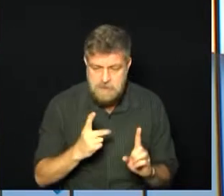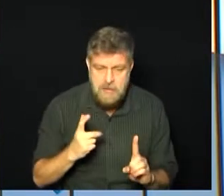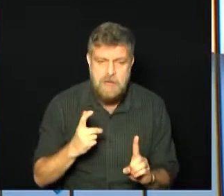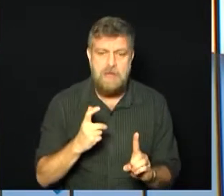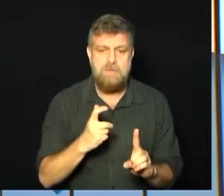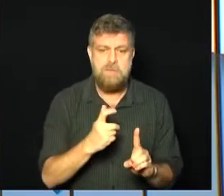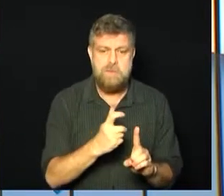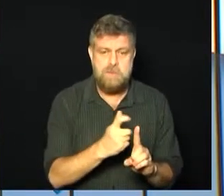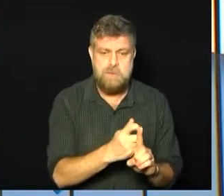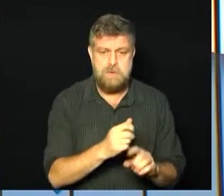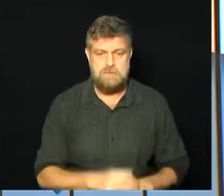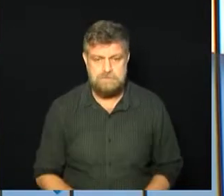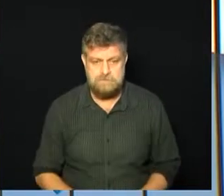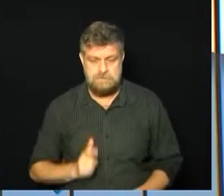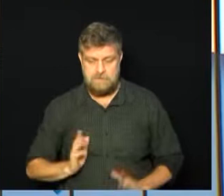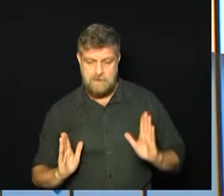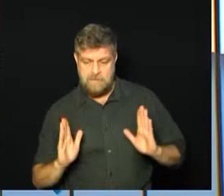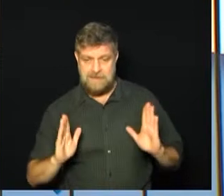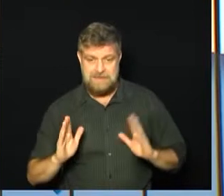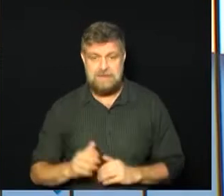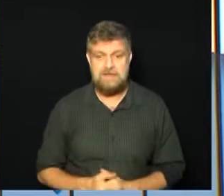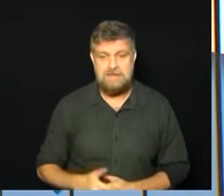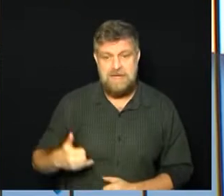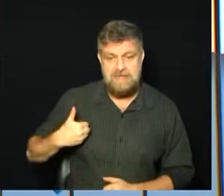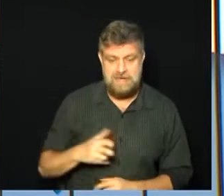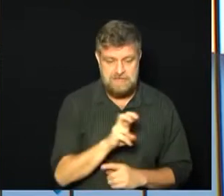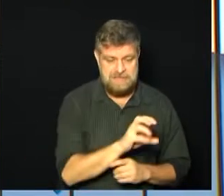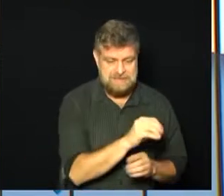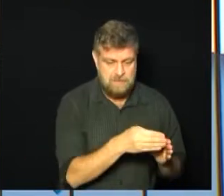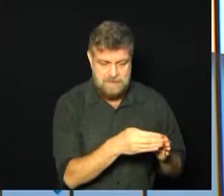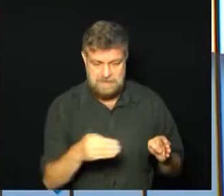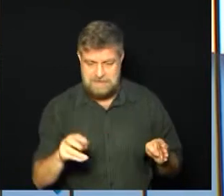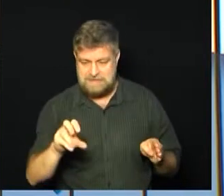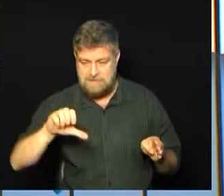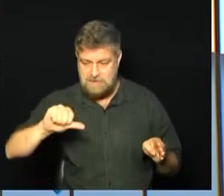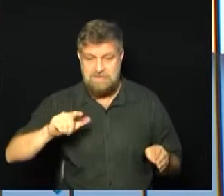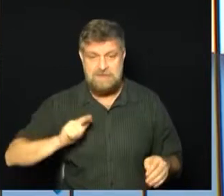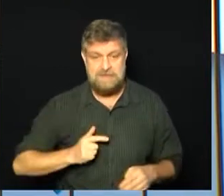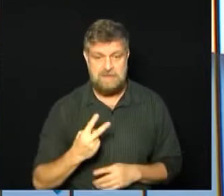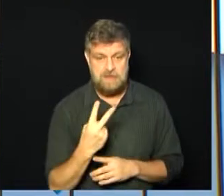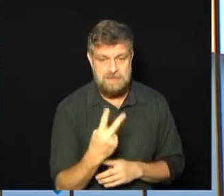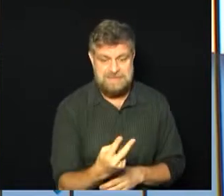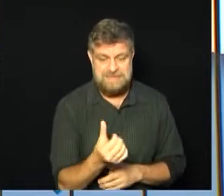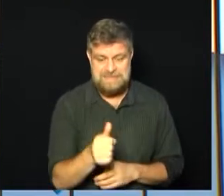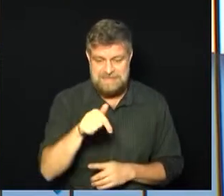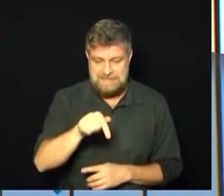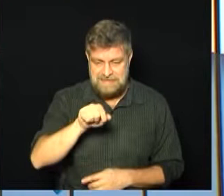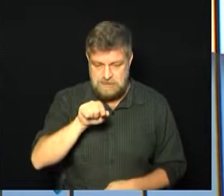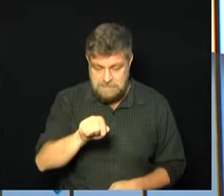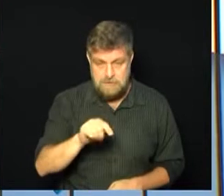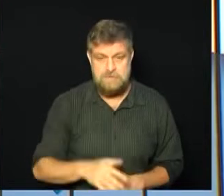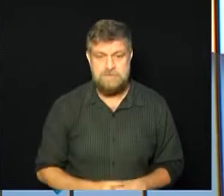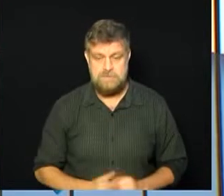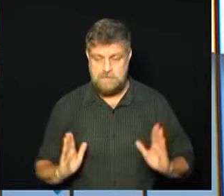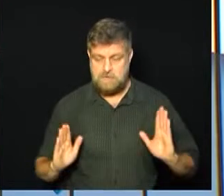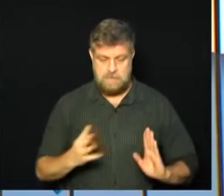esquema vacinal. Entre as pessoas que têm entre 50 e 59 anos, são 267 mil. As que têm